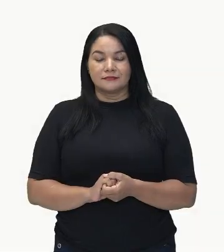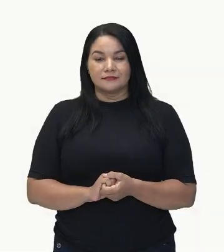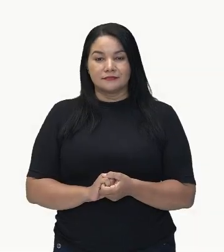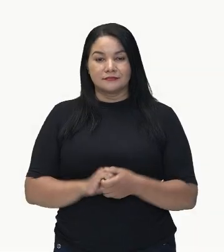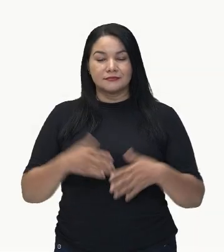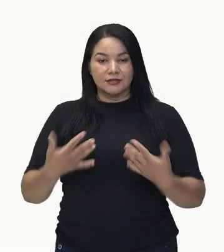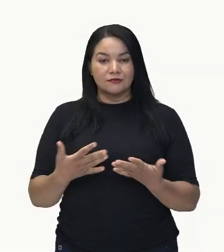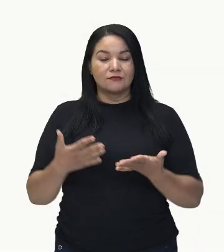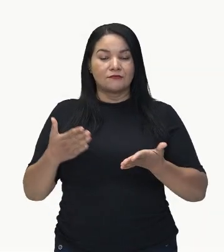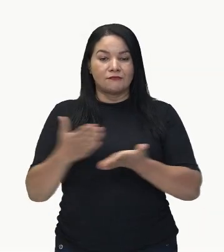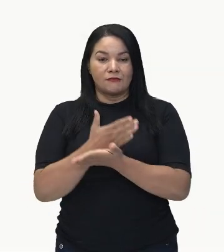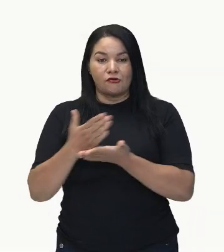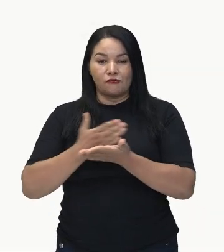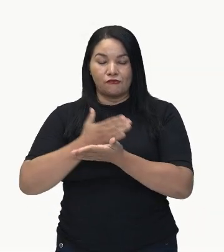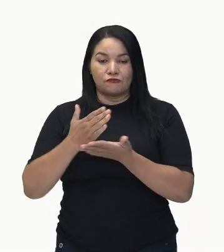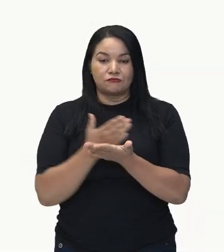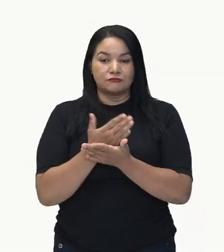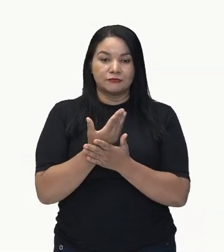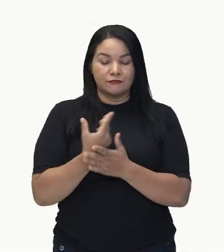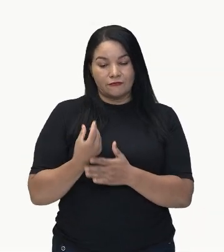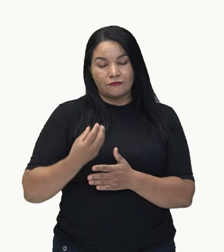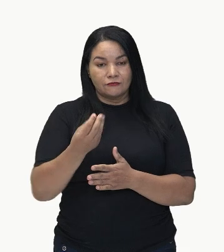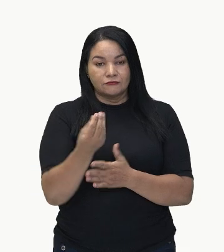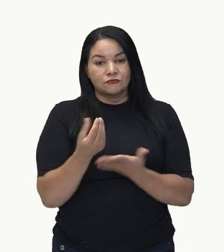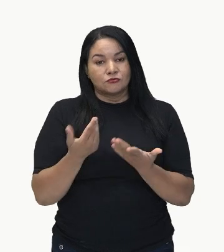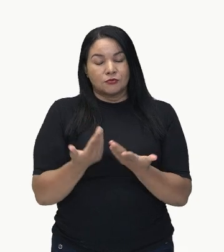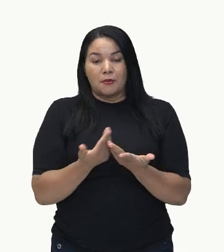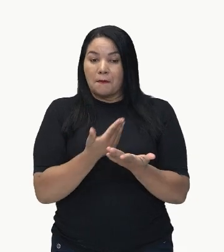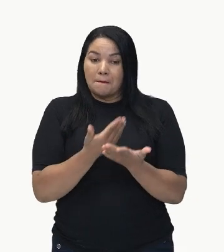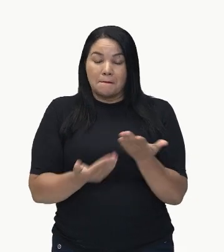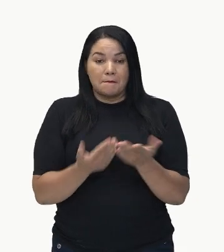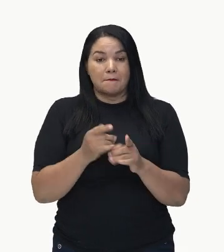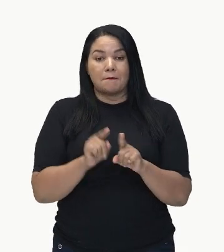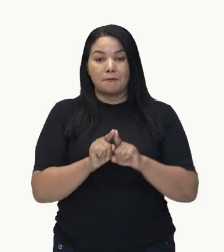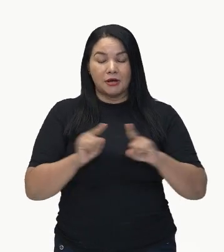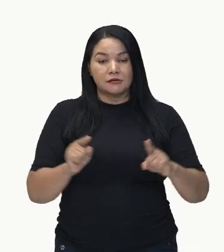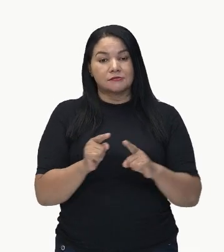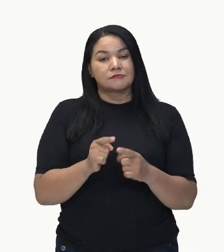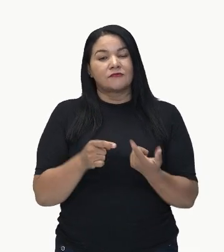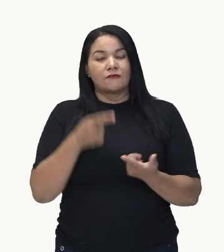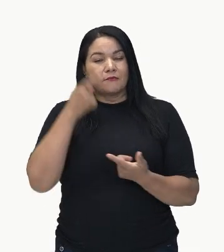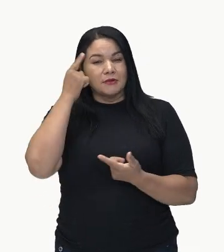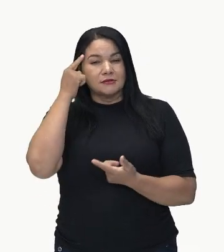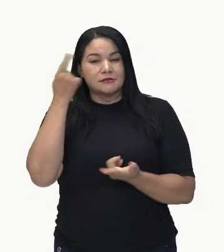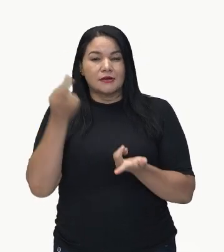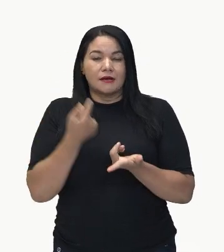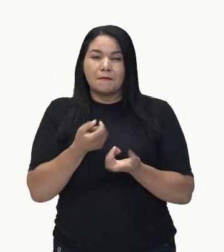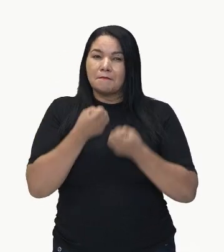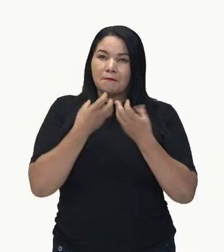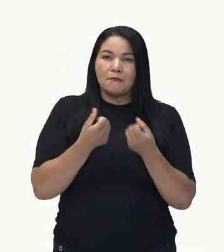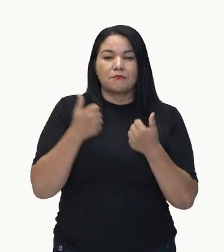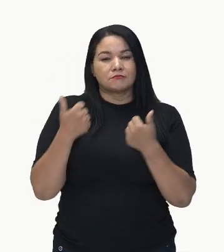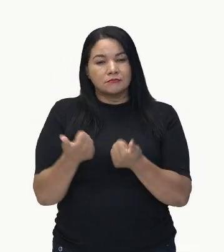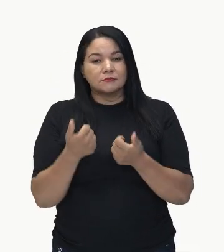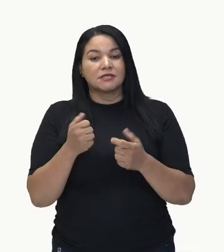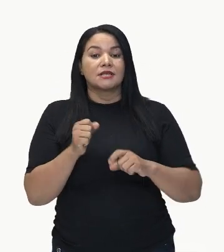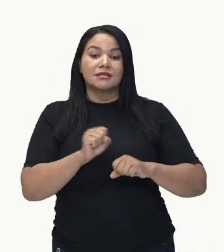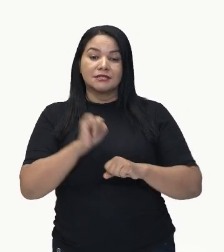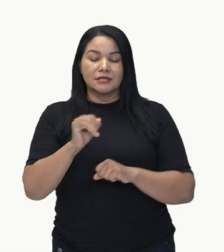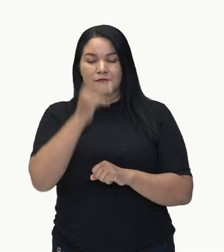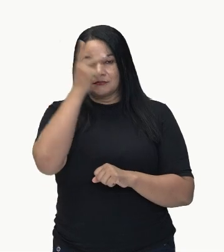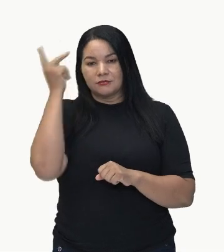a alma não é pequena. E ele finaliza: quem quer passar além do bojador tem que passar além da dor. Ou